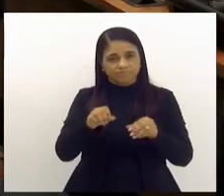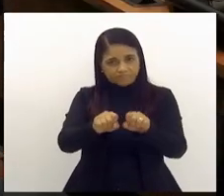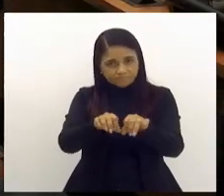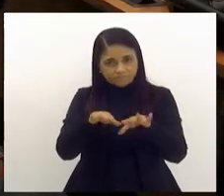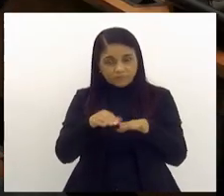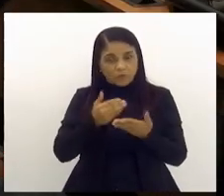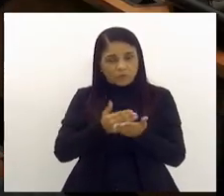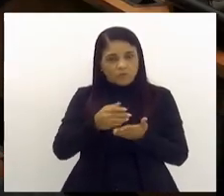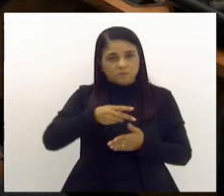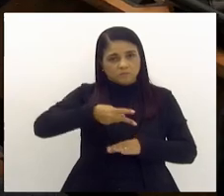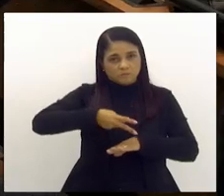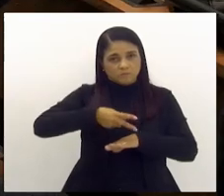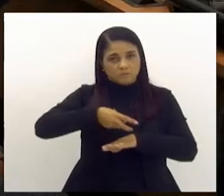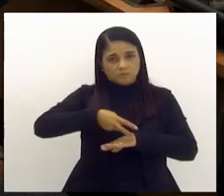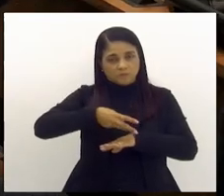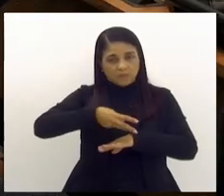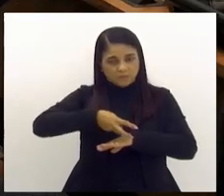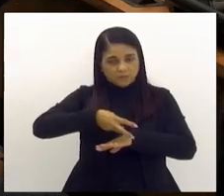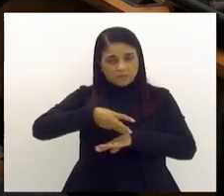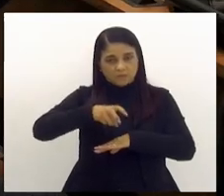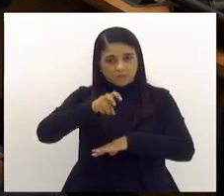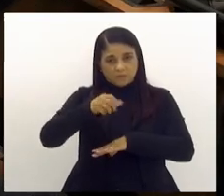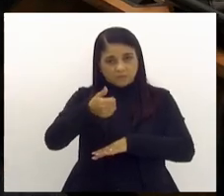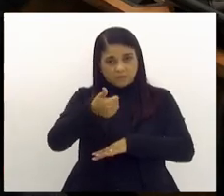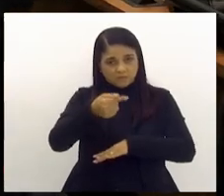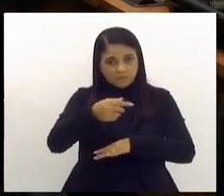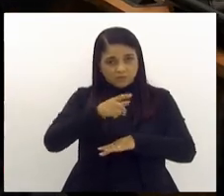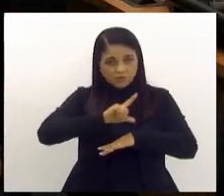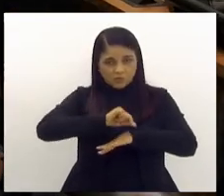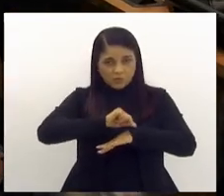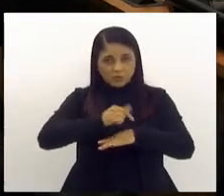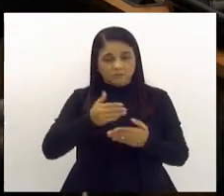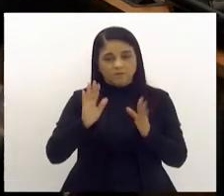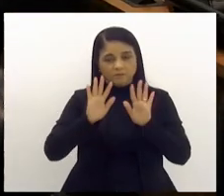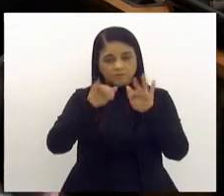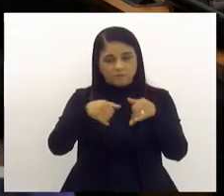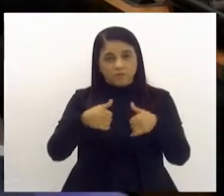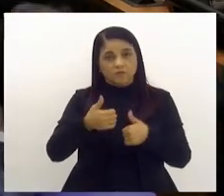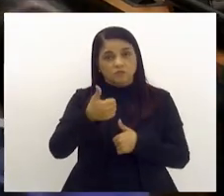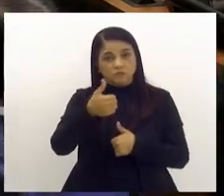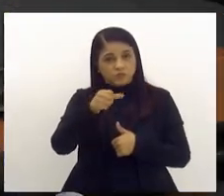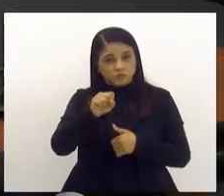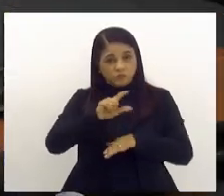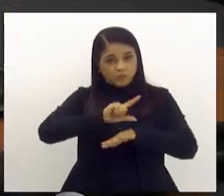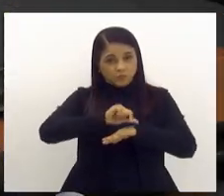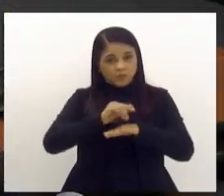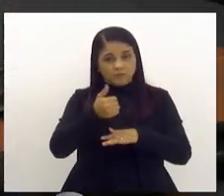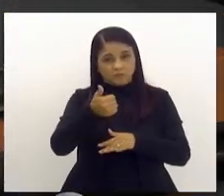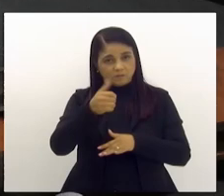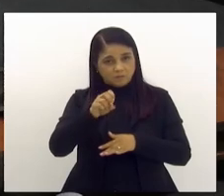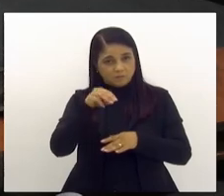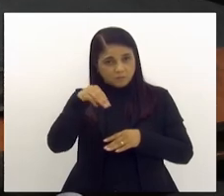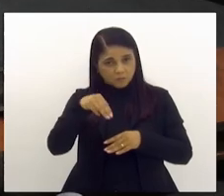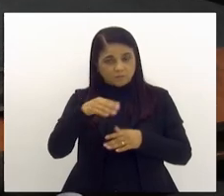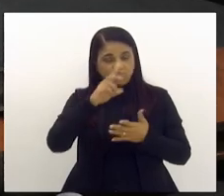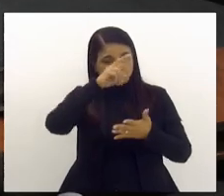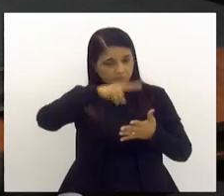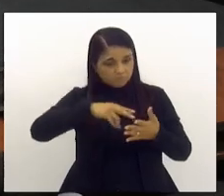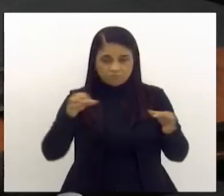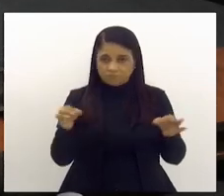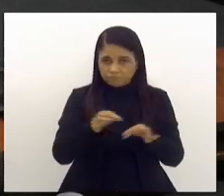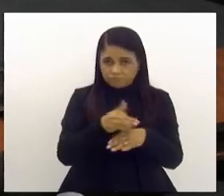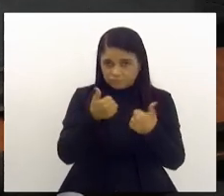17 horas e 59 minutos, encerrou-se às 18 horas e 15 minutos. Muito obrigado, deputado André Correia. Lida e aprovada a